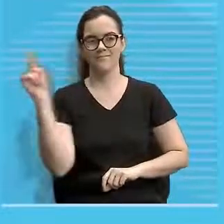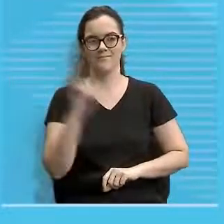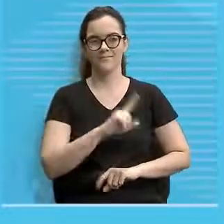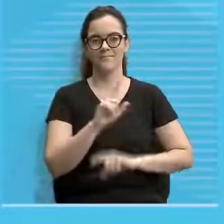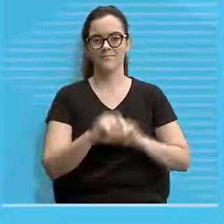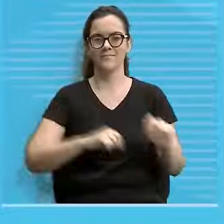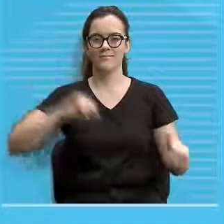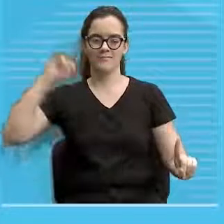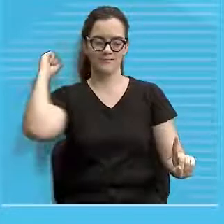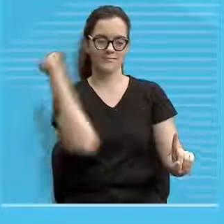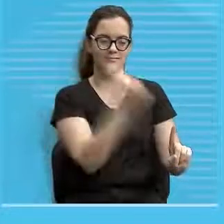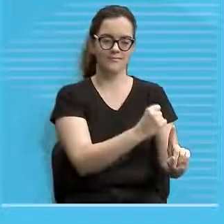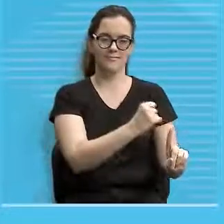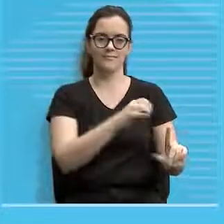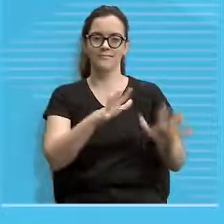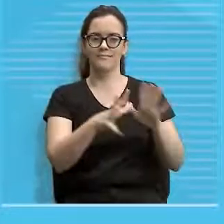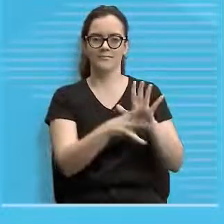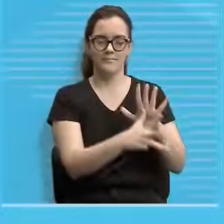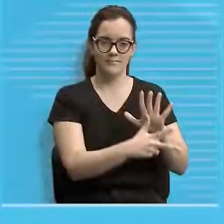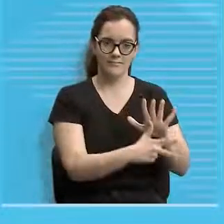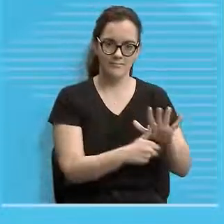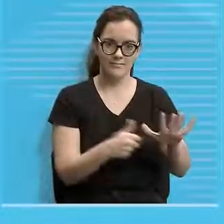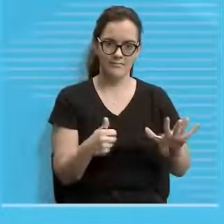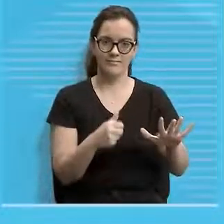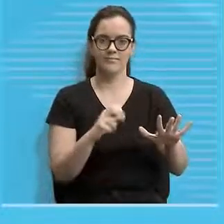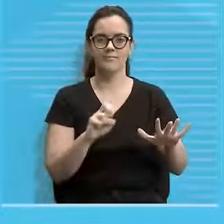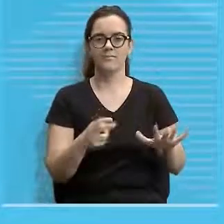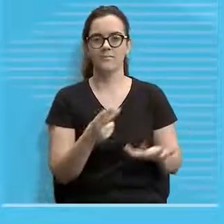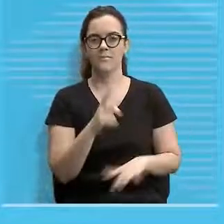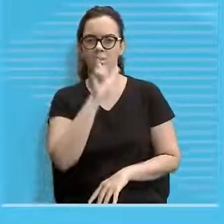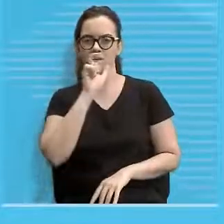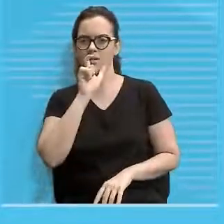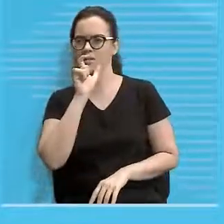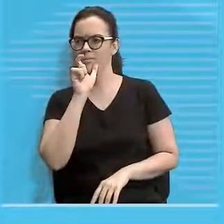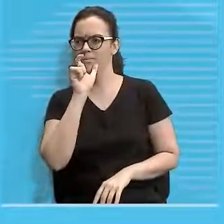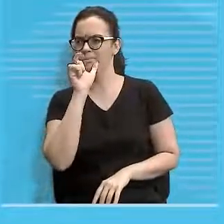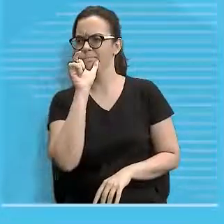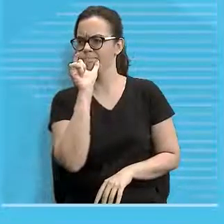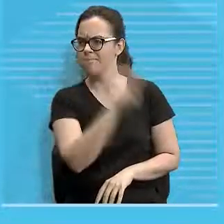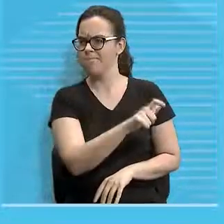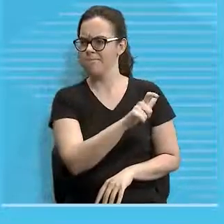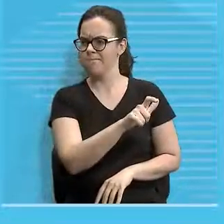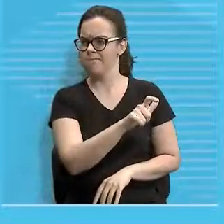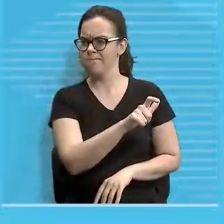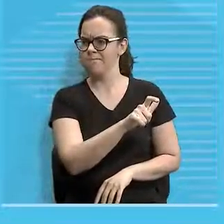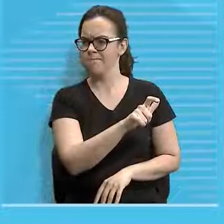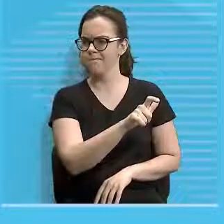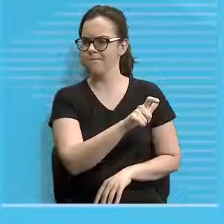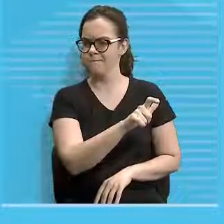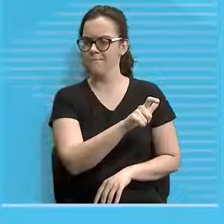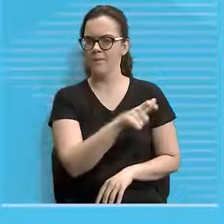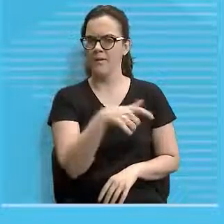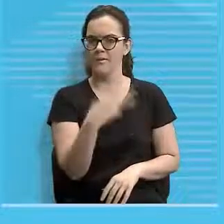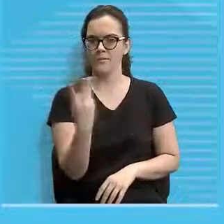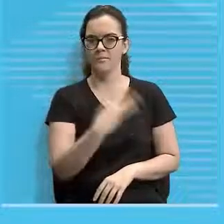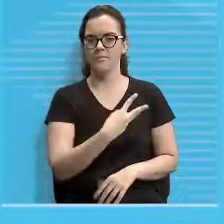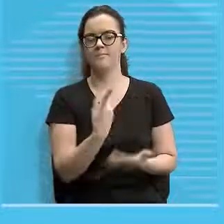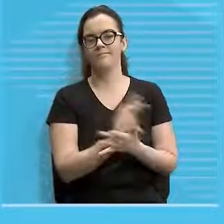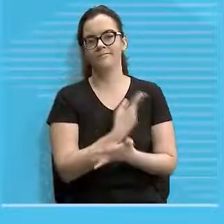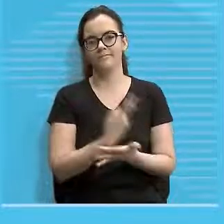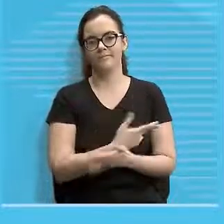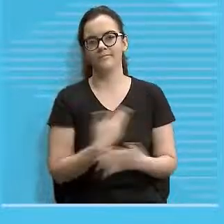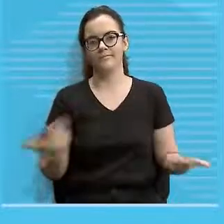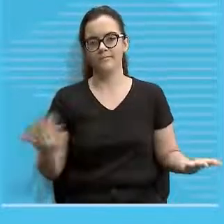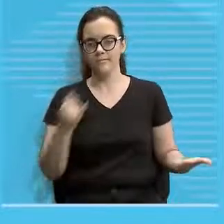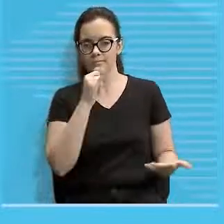uma pessoa. Pronto, todo mundo aqui, eu vou partir do pressuposto que todo mundo entenda que matar uma pessoa é algo errado.